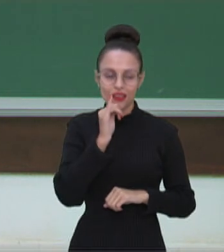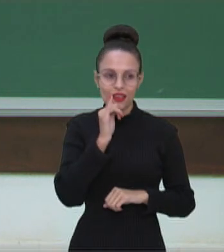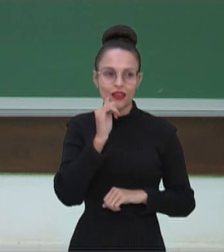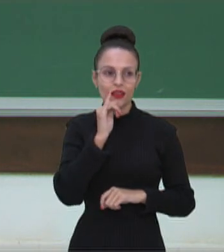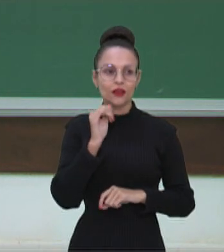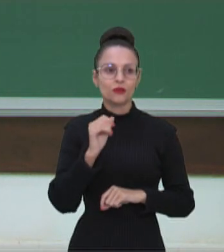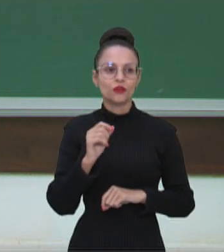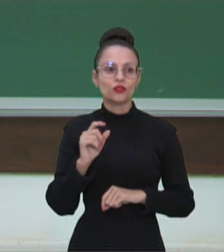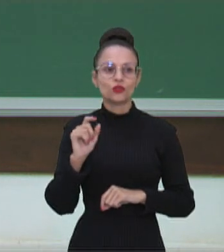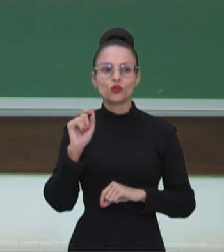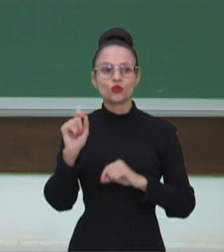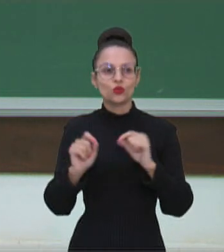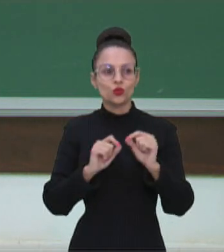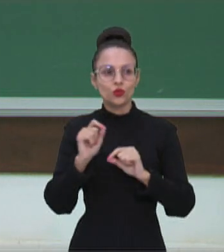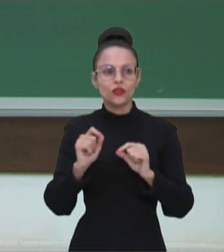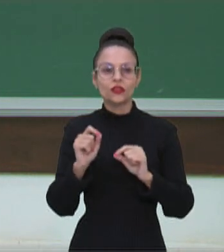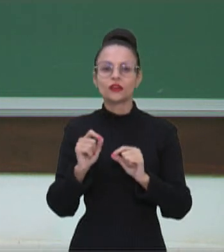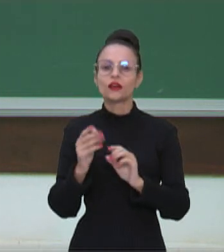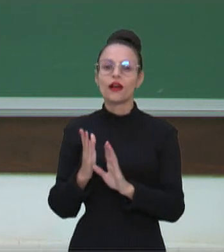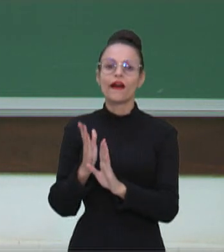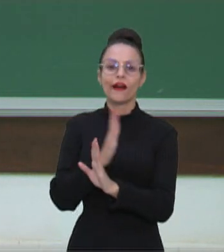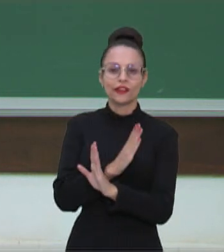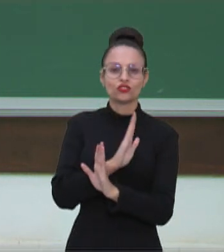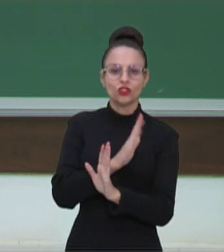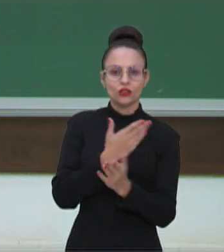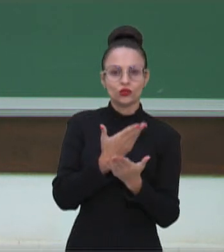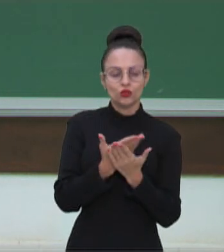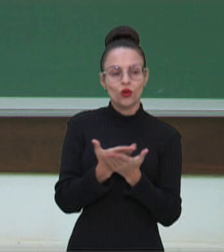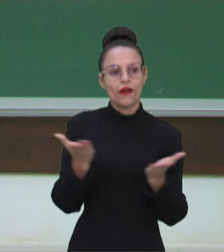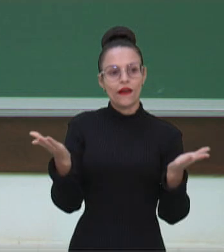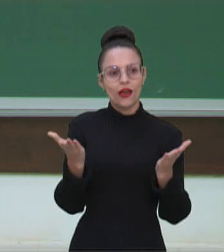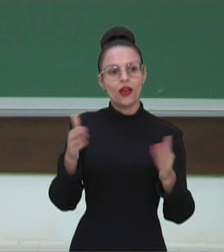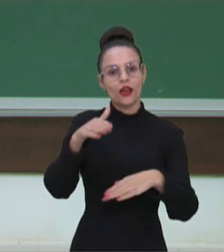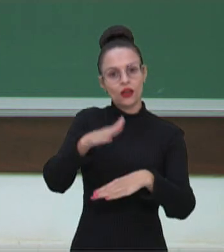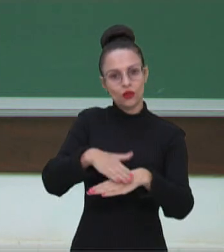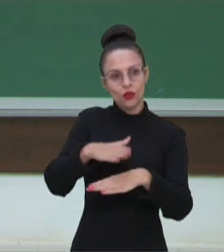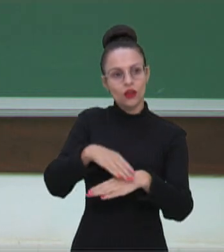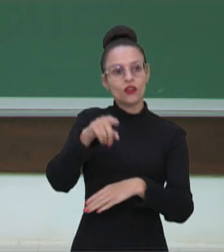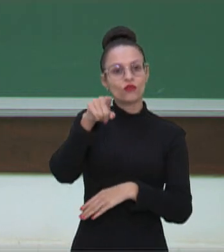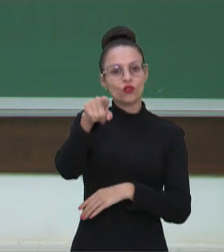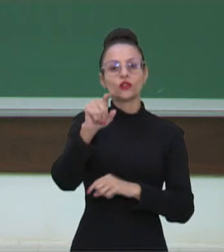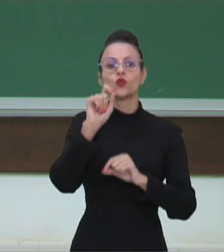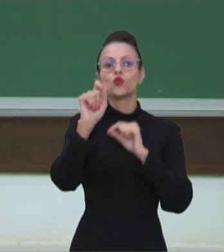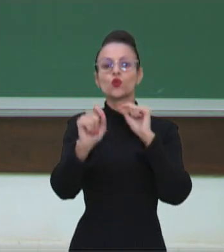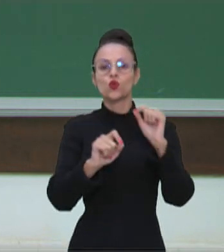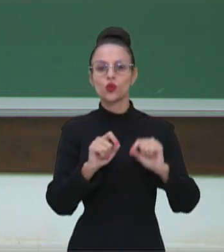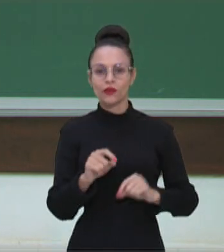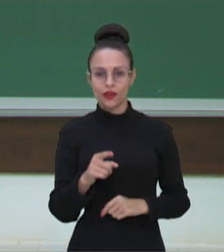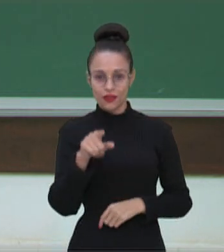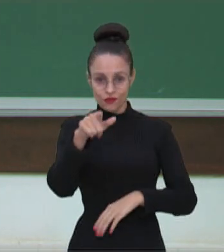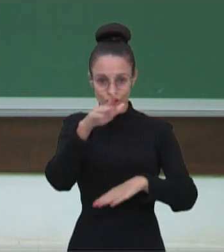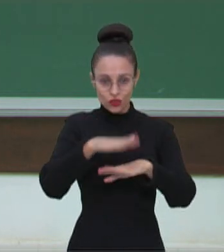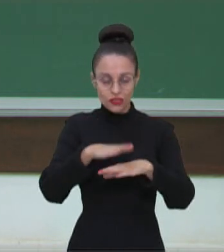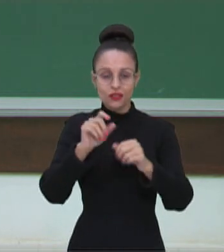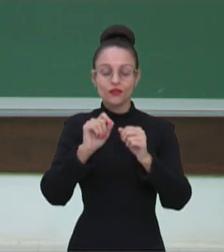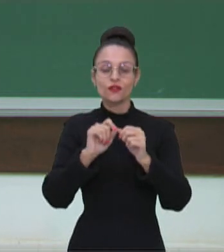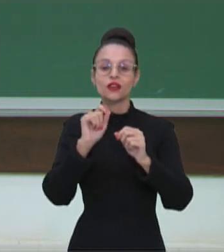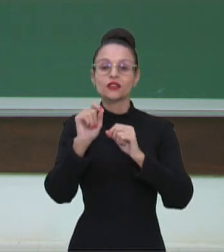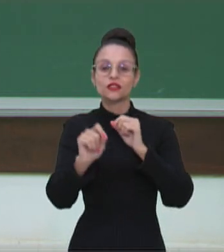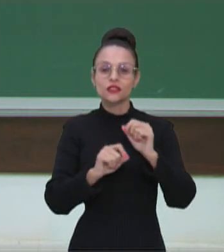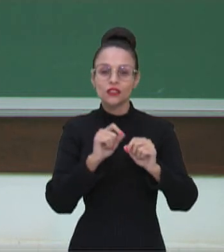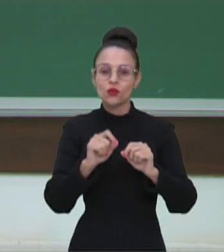a partir de tudo que nós vimos anteriormente, agora vocês vão então fazer